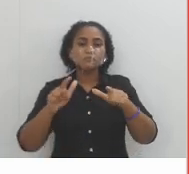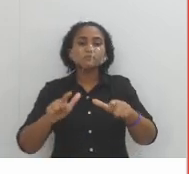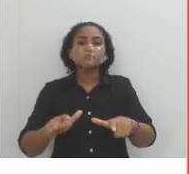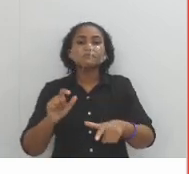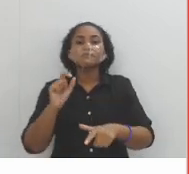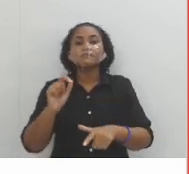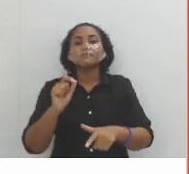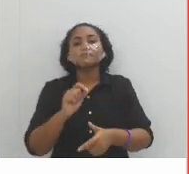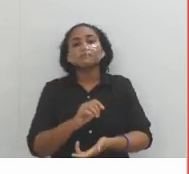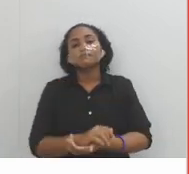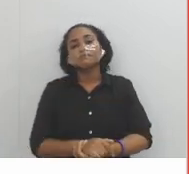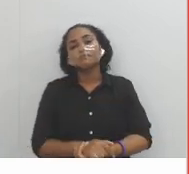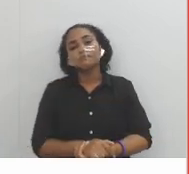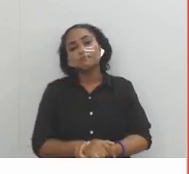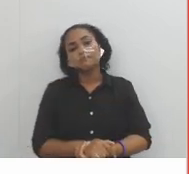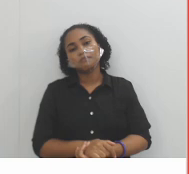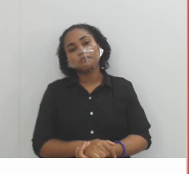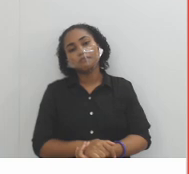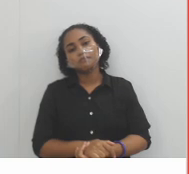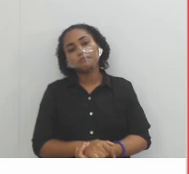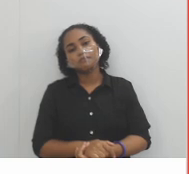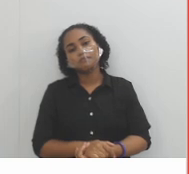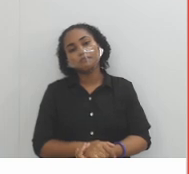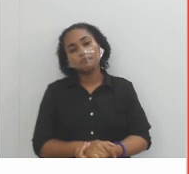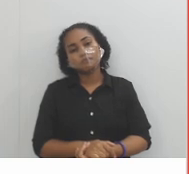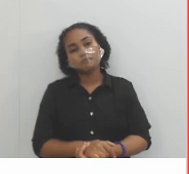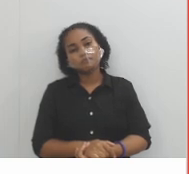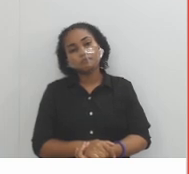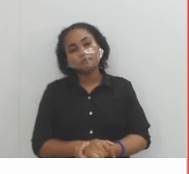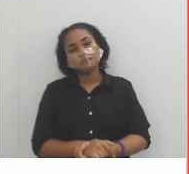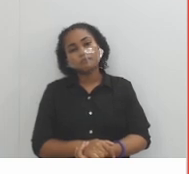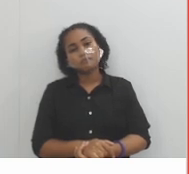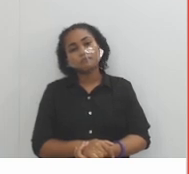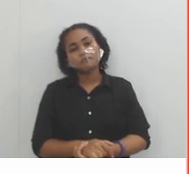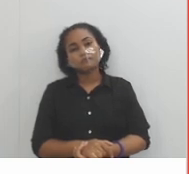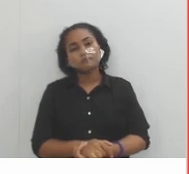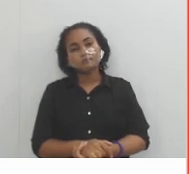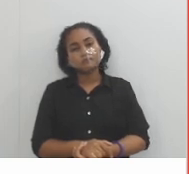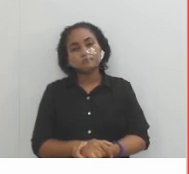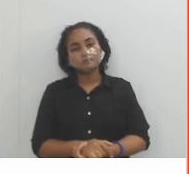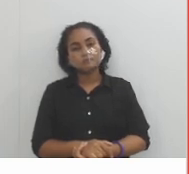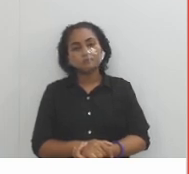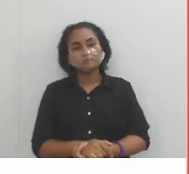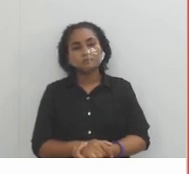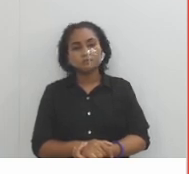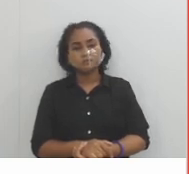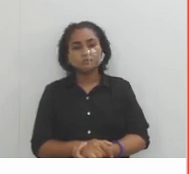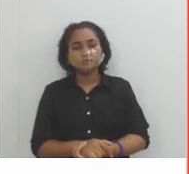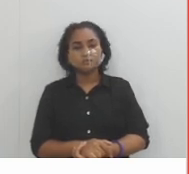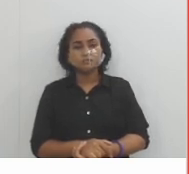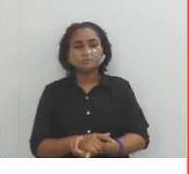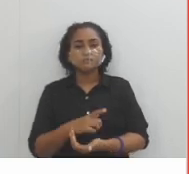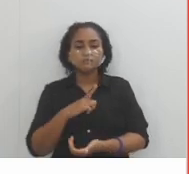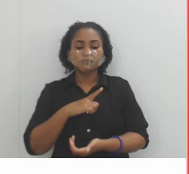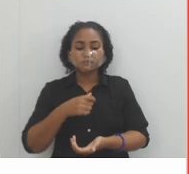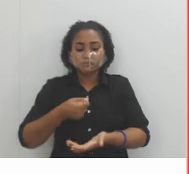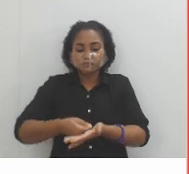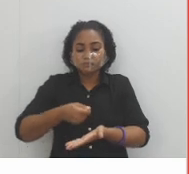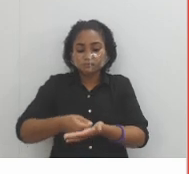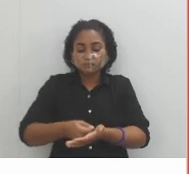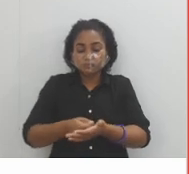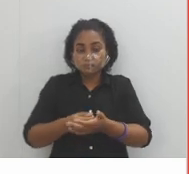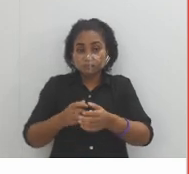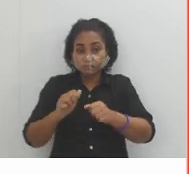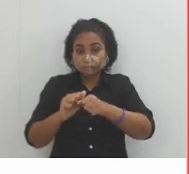quê? Ao estádio, né? Ou no estádio. As duas formas estão corretas. Ele exige, o verbo comparecer, exige que